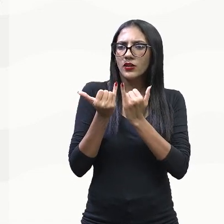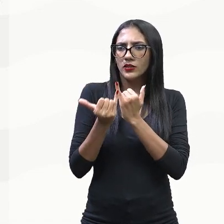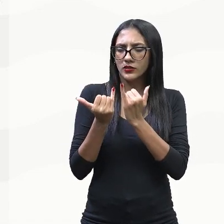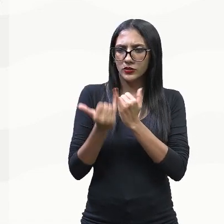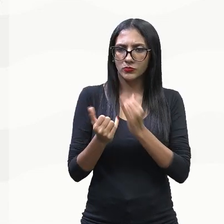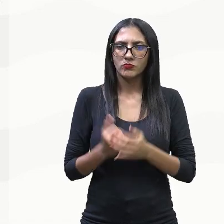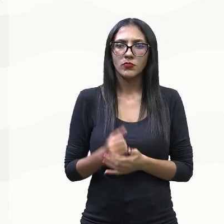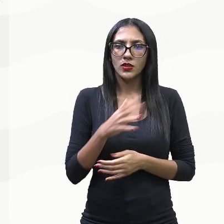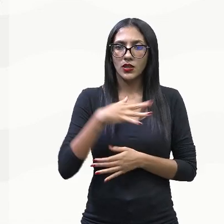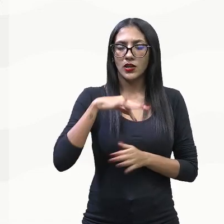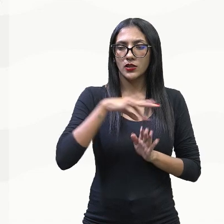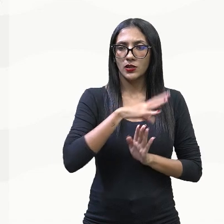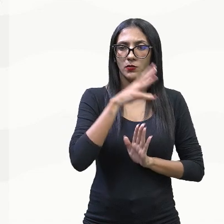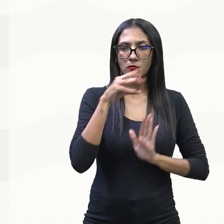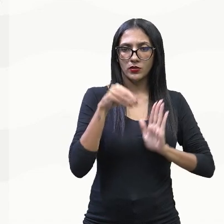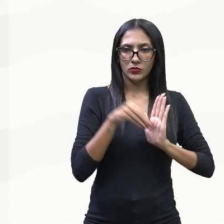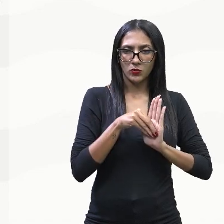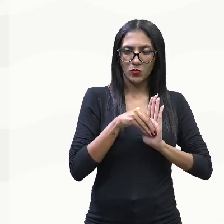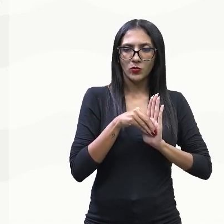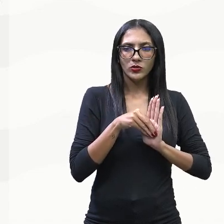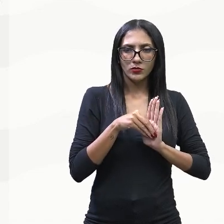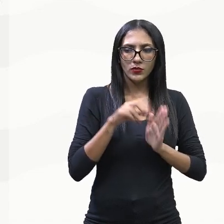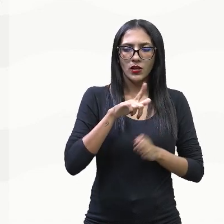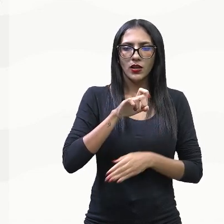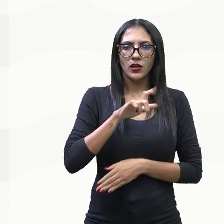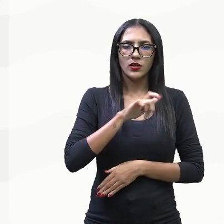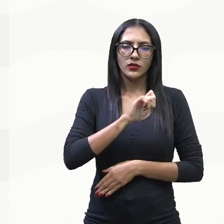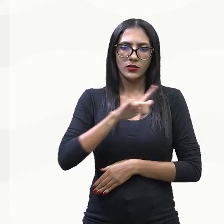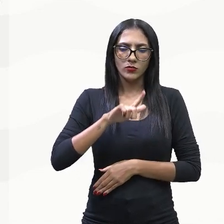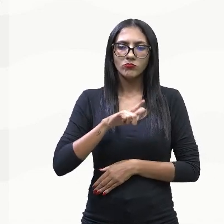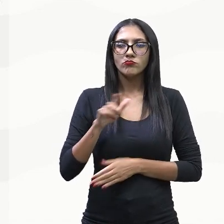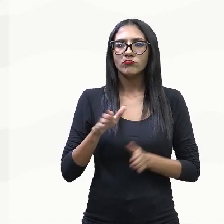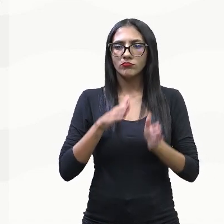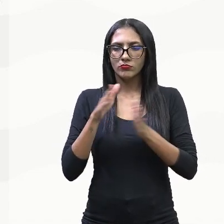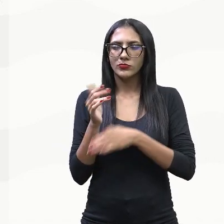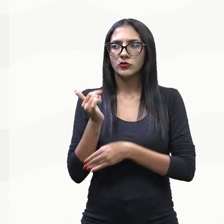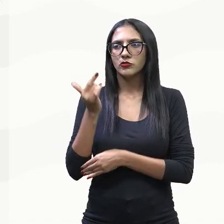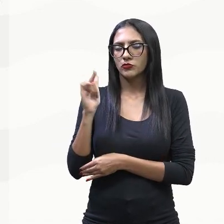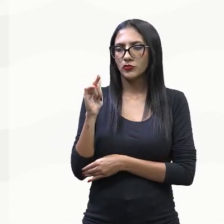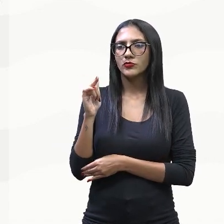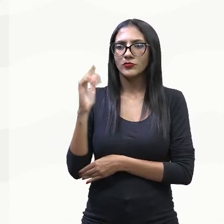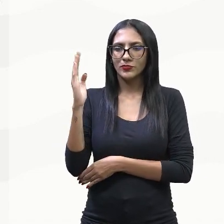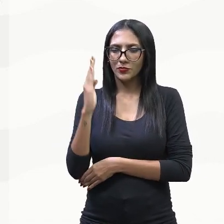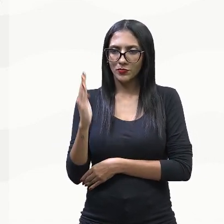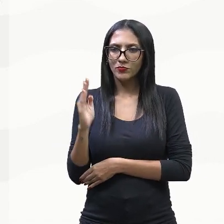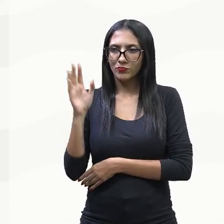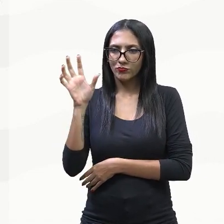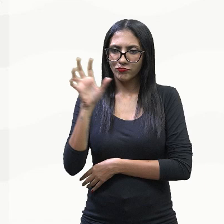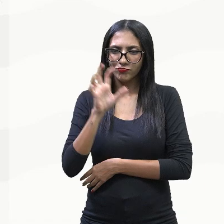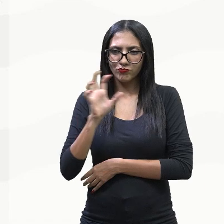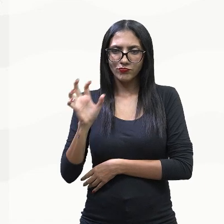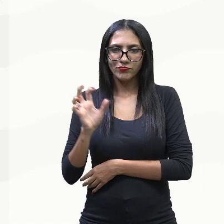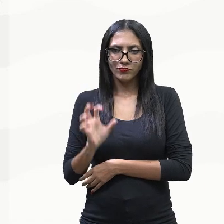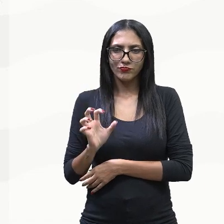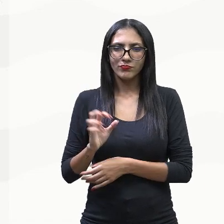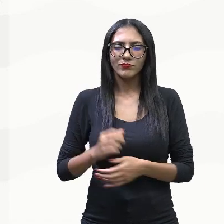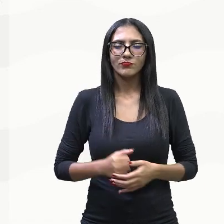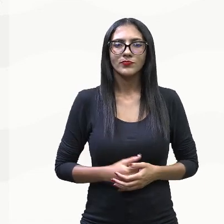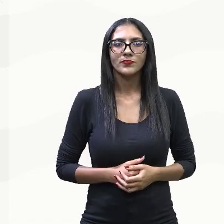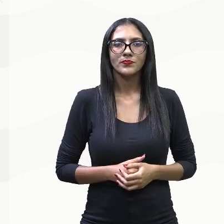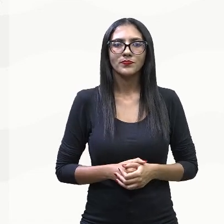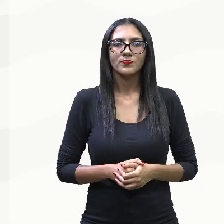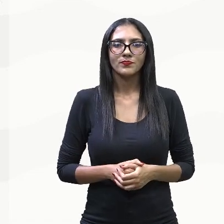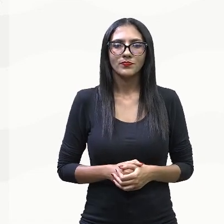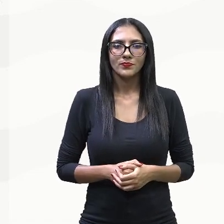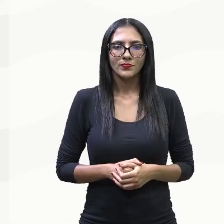na Amazônia, não é, legal, quanto no restante do Brasil. Não é isso, professor? É e aí isso. é